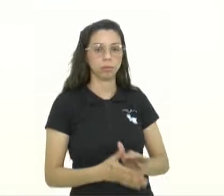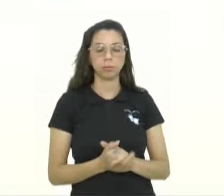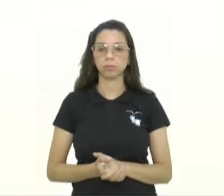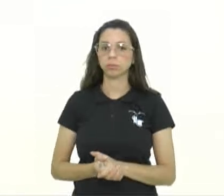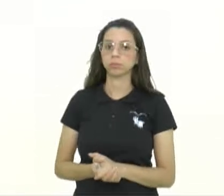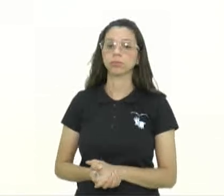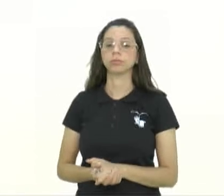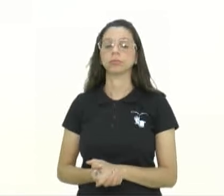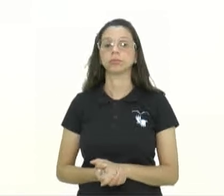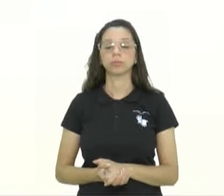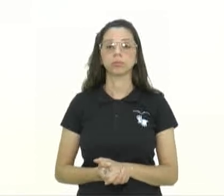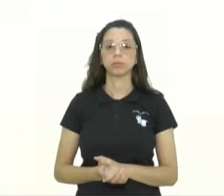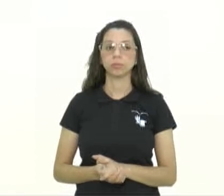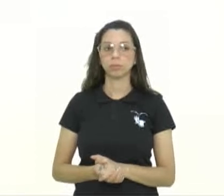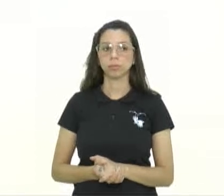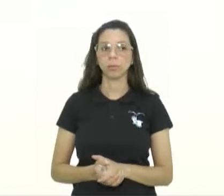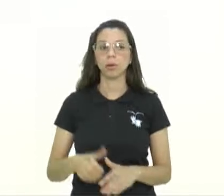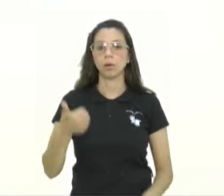1929. Number 2,